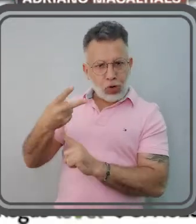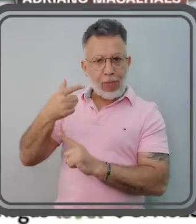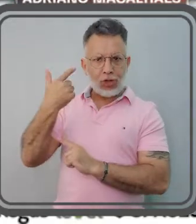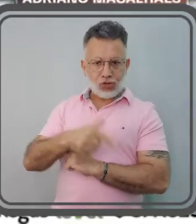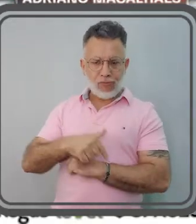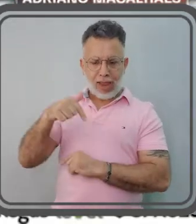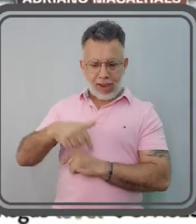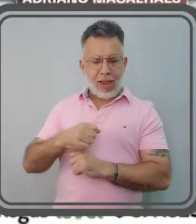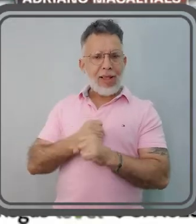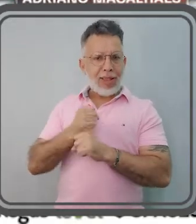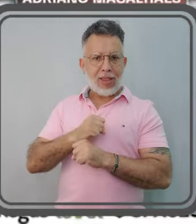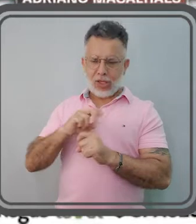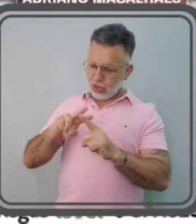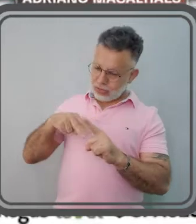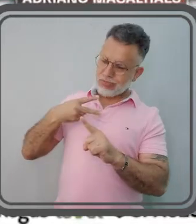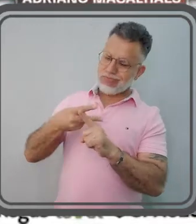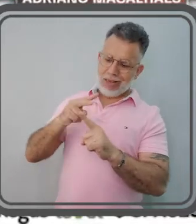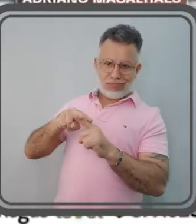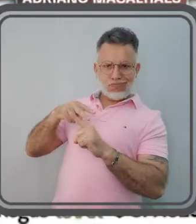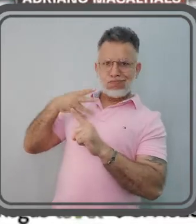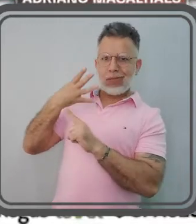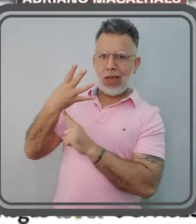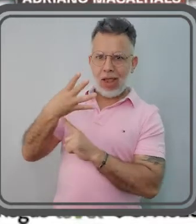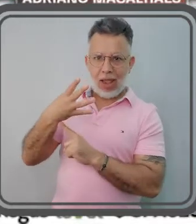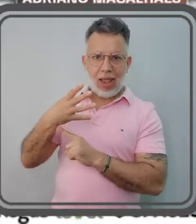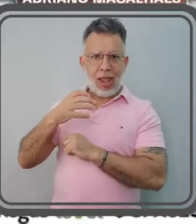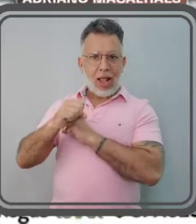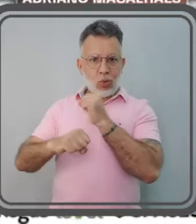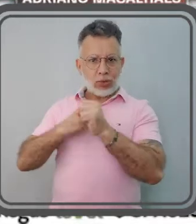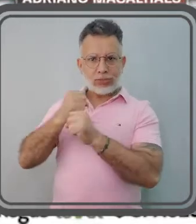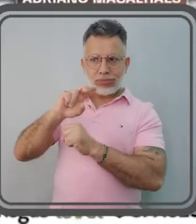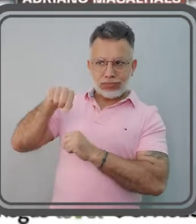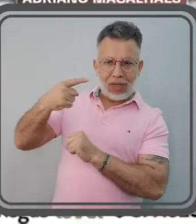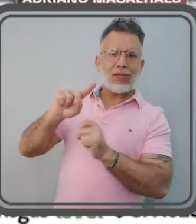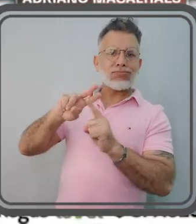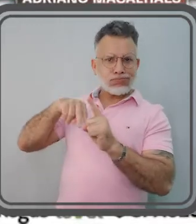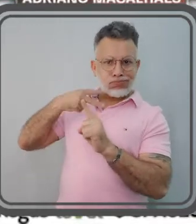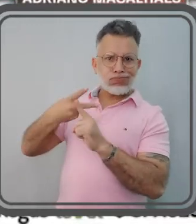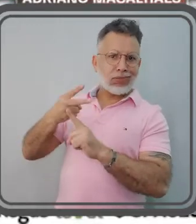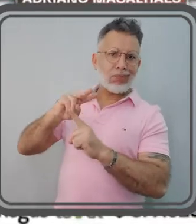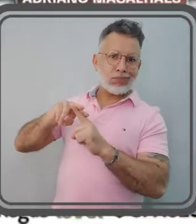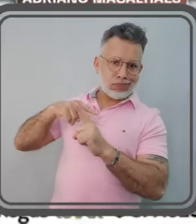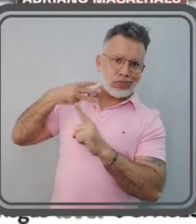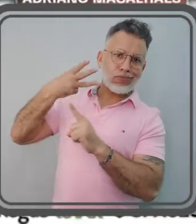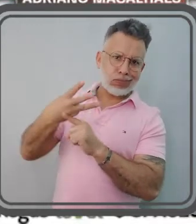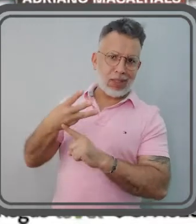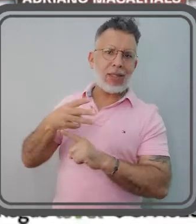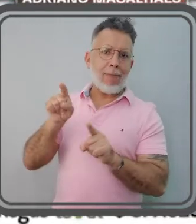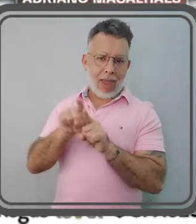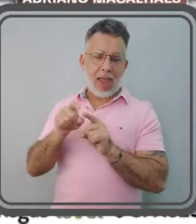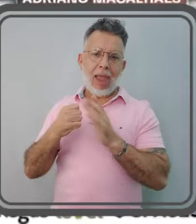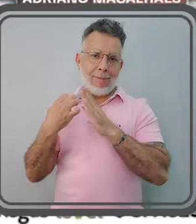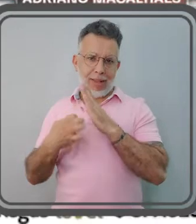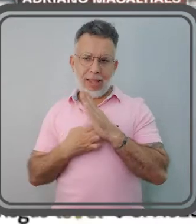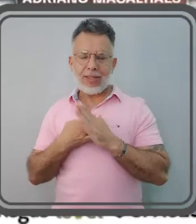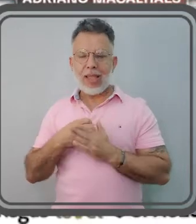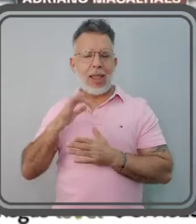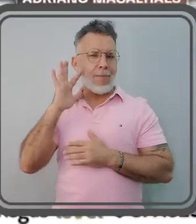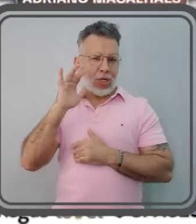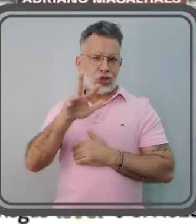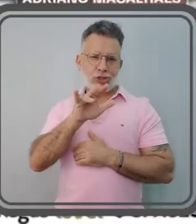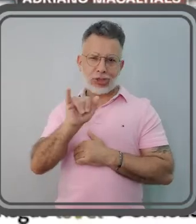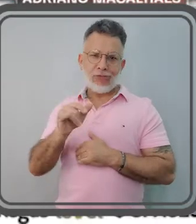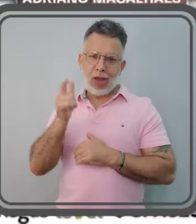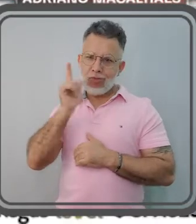do que dobrar também. A expectativa é dobrar de tamanho, mas eu imagino que consigamos aí atingir até números maiores.